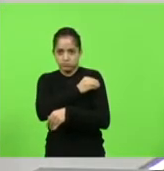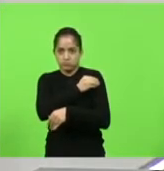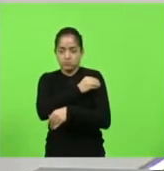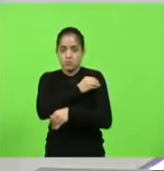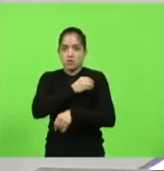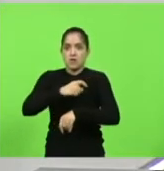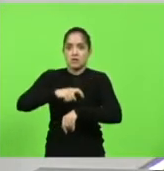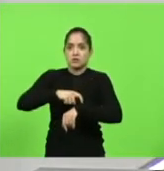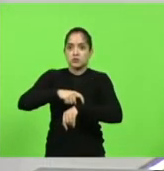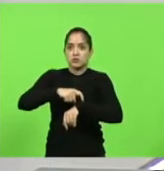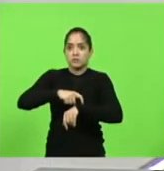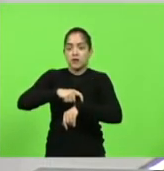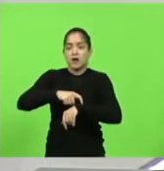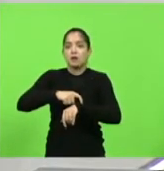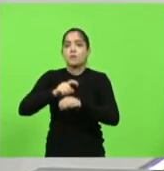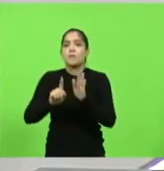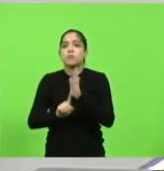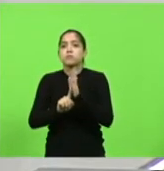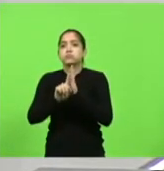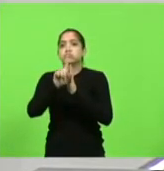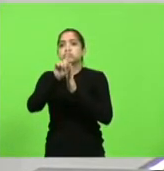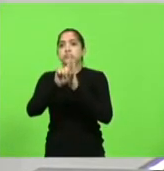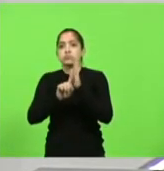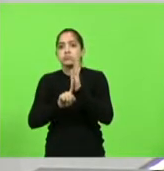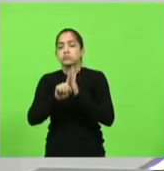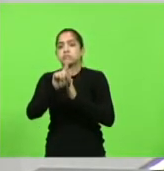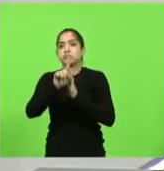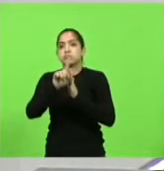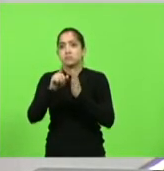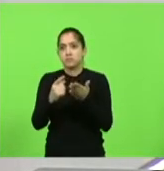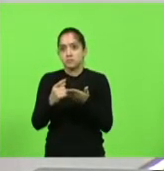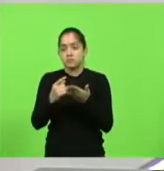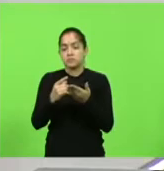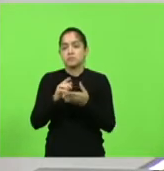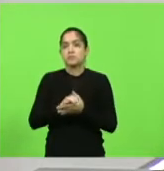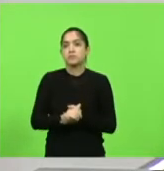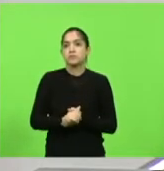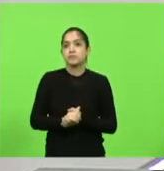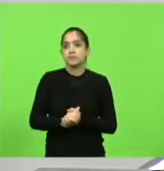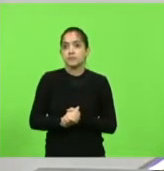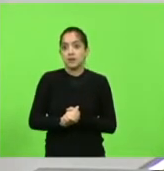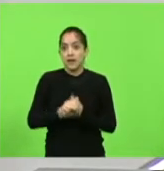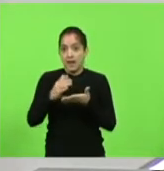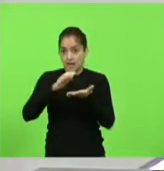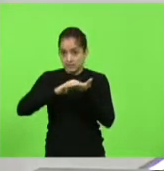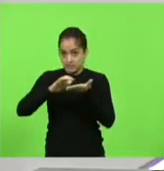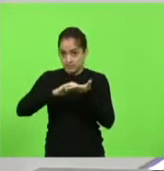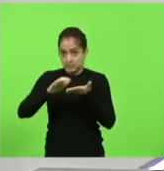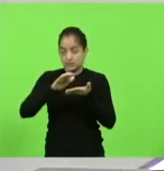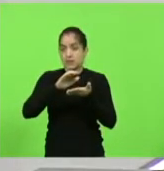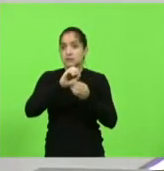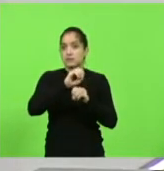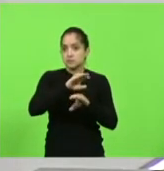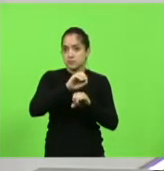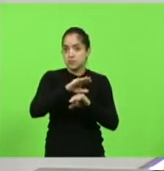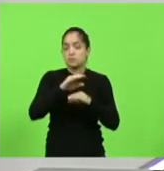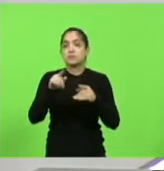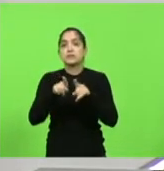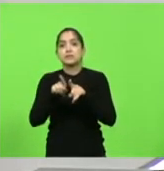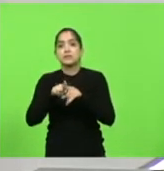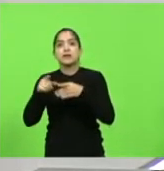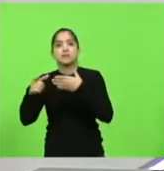digitais infravermelhos e 14 mil protetores faciais. A Secretaria de Estado e da Defesa Civil